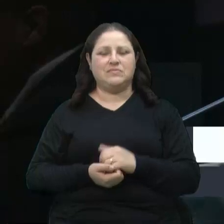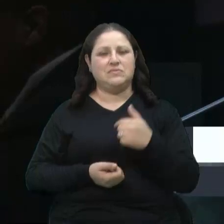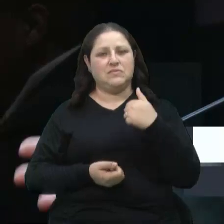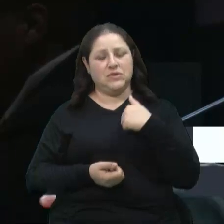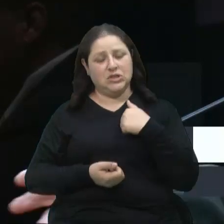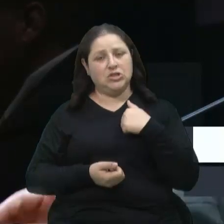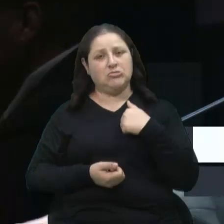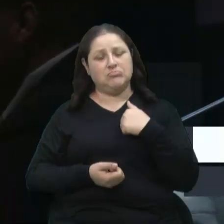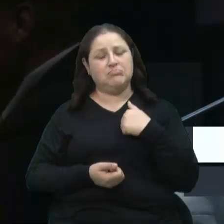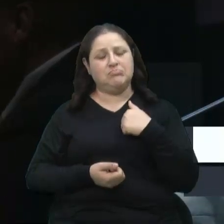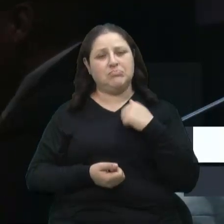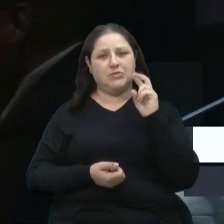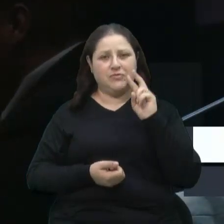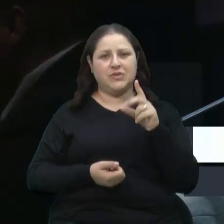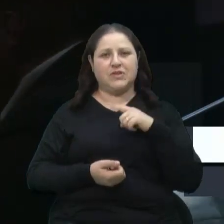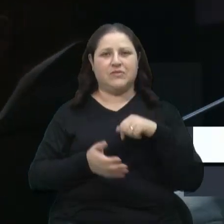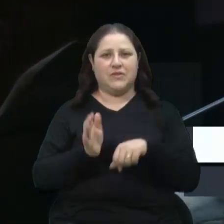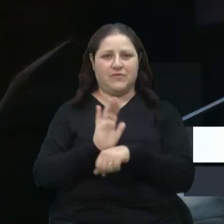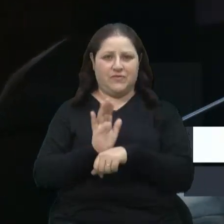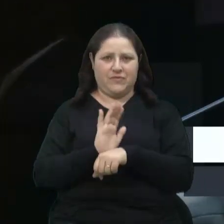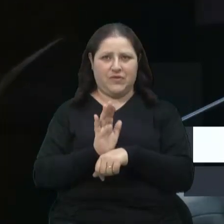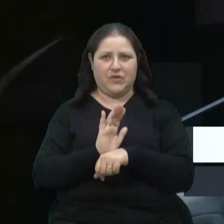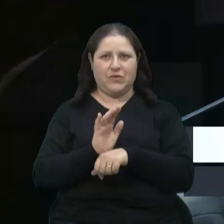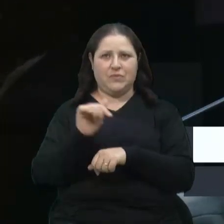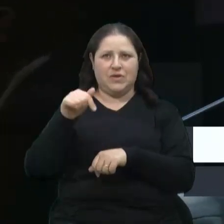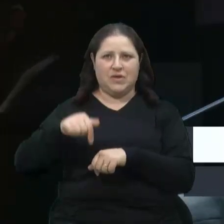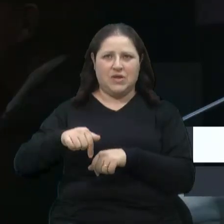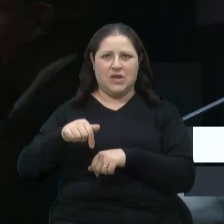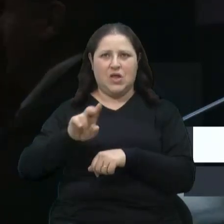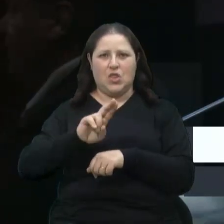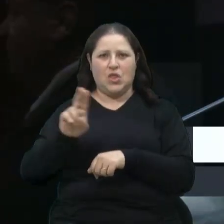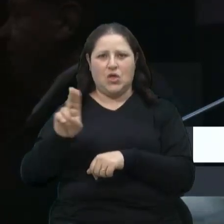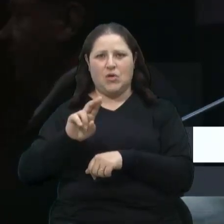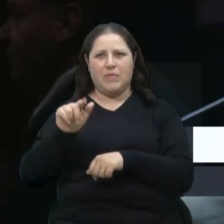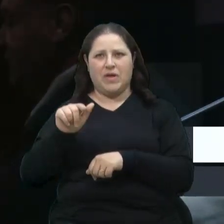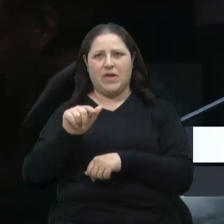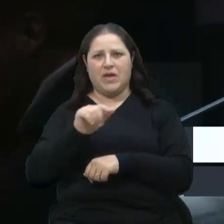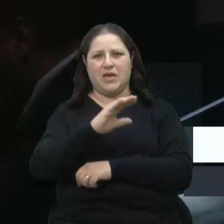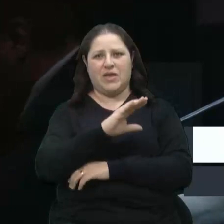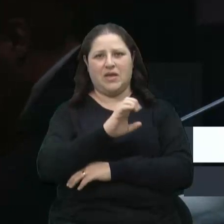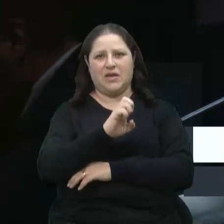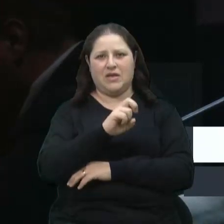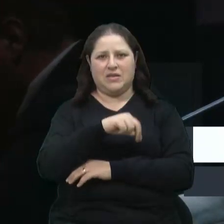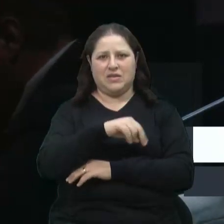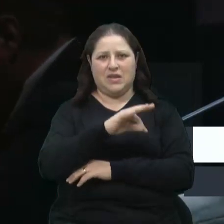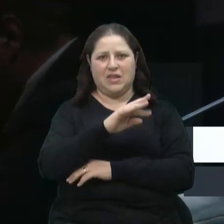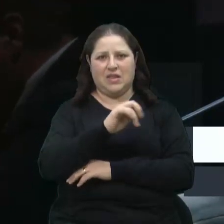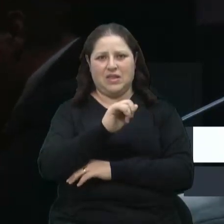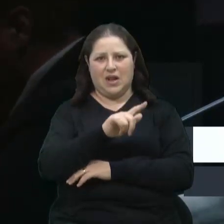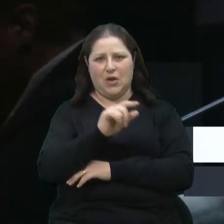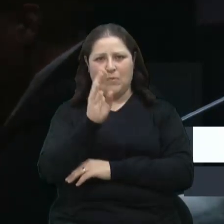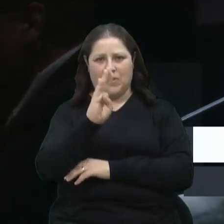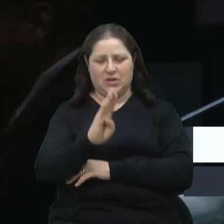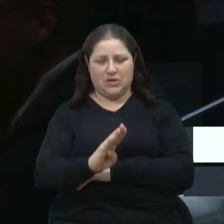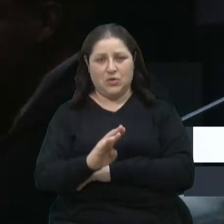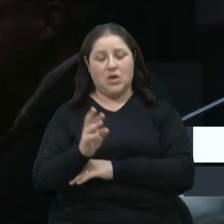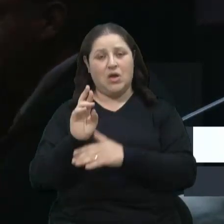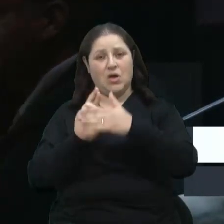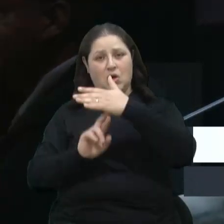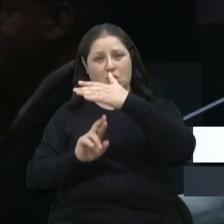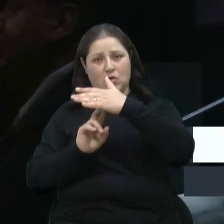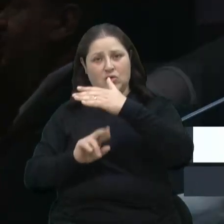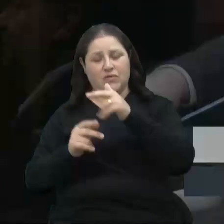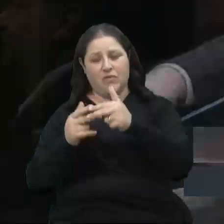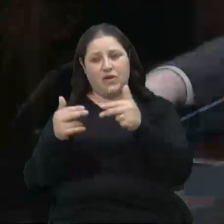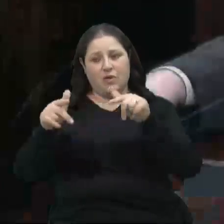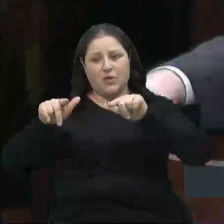até teve um filme que falava sobre a rodoviária, acho que é Central do Brasil. A rodoviária é um local um tanto quanto